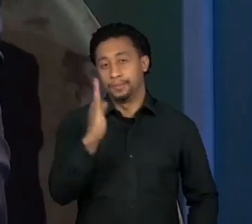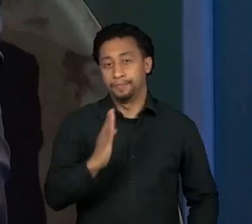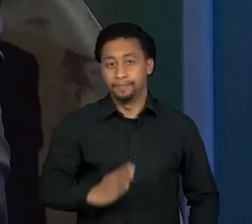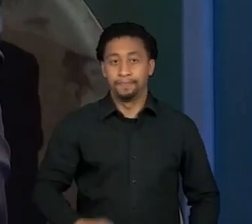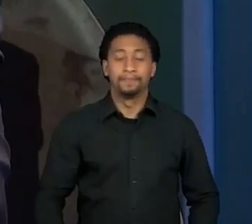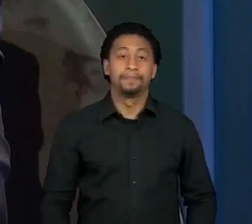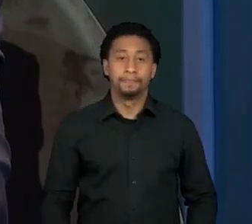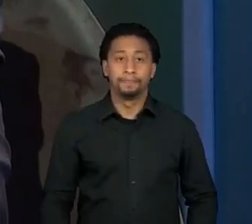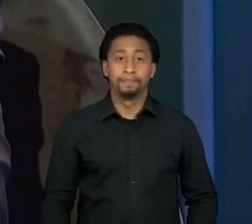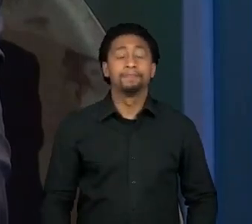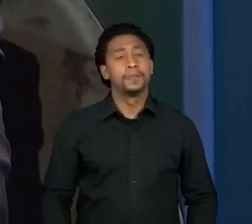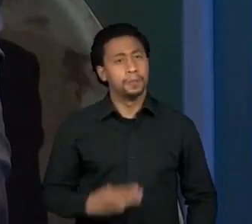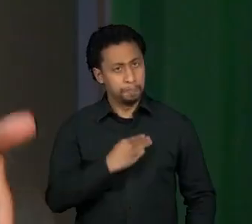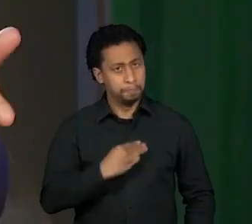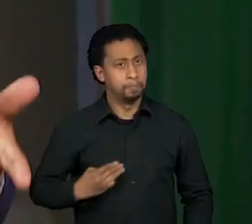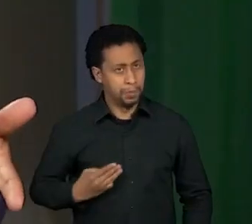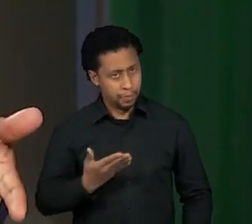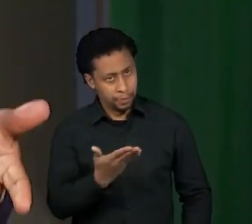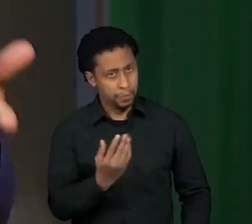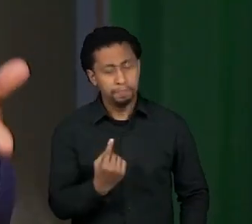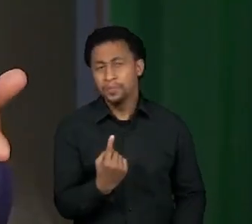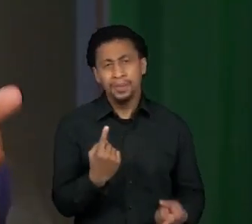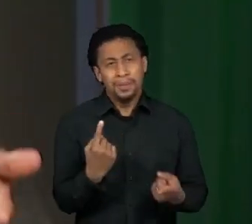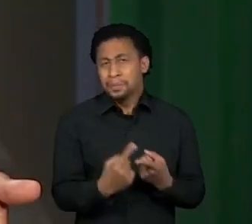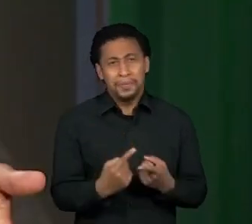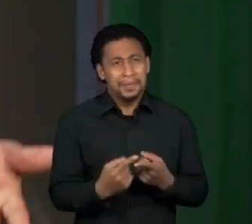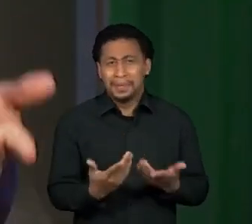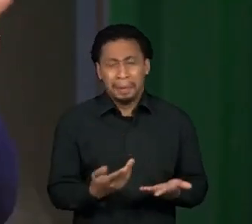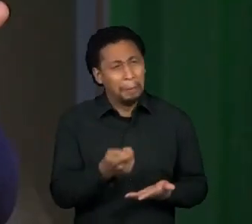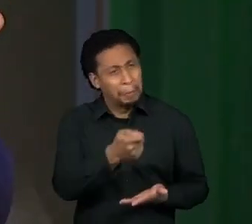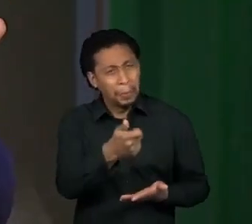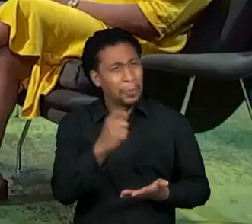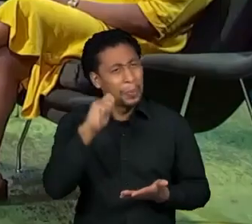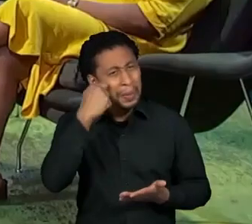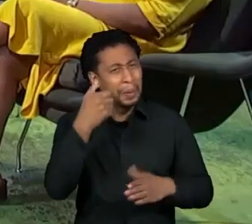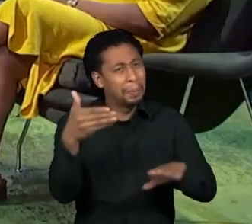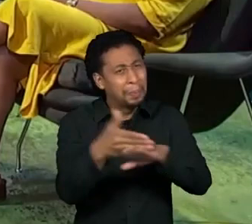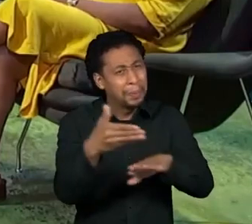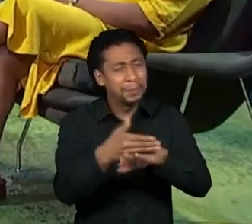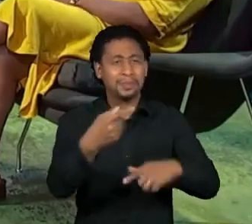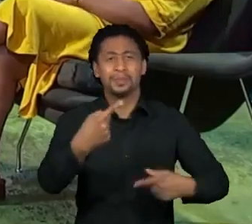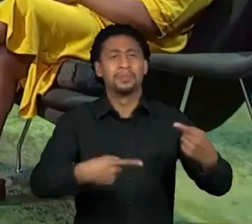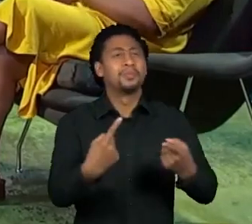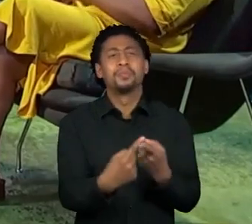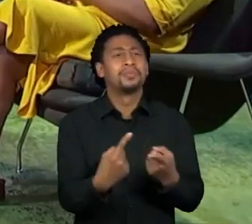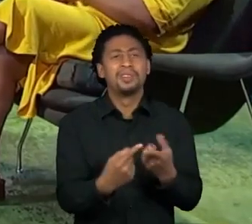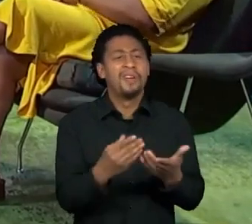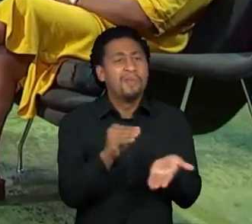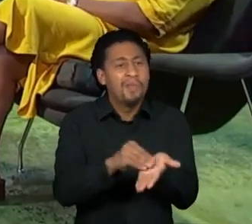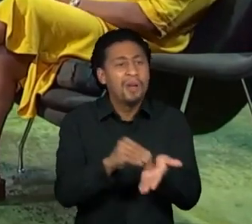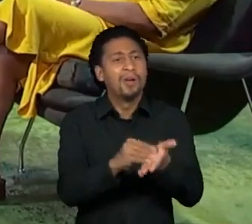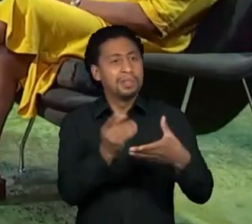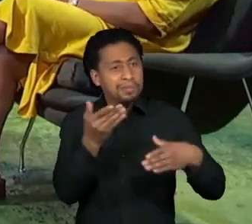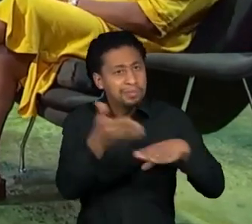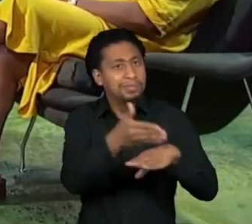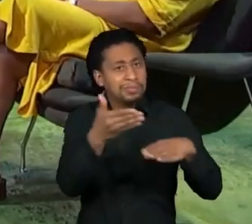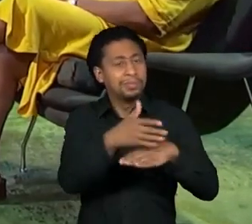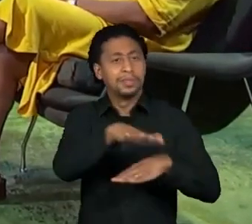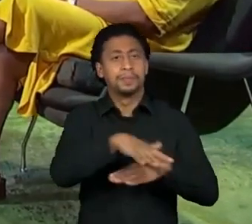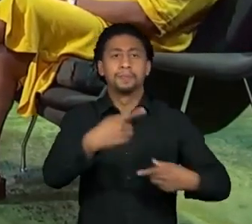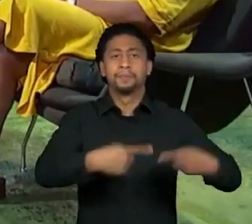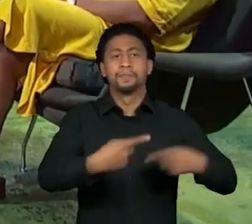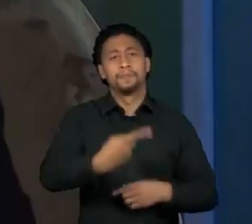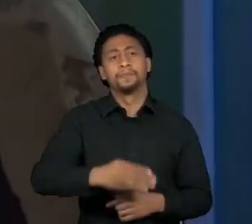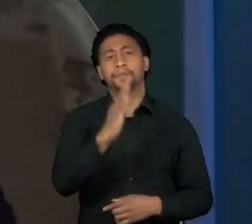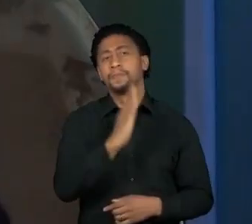Ministro Jobim, por que é que nós temos essa distorção, essa defasagem, essa não presença do negro no sistema político